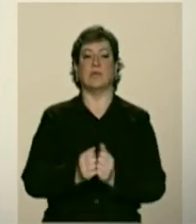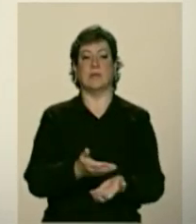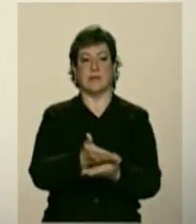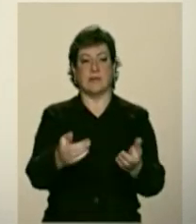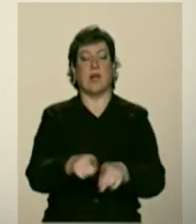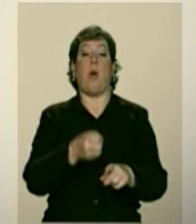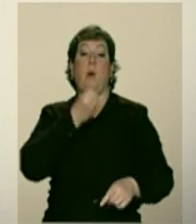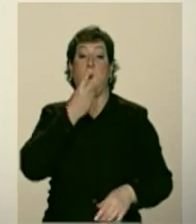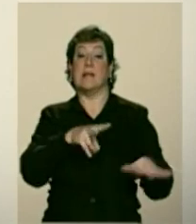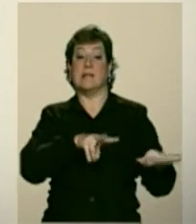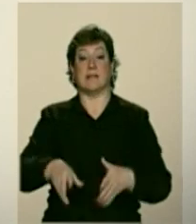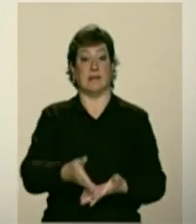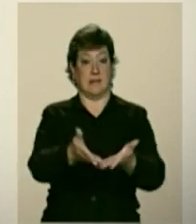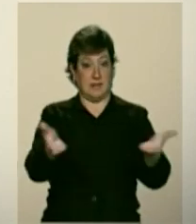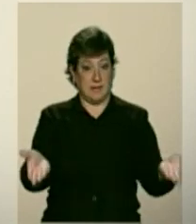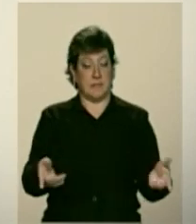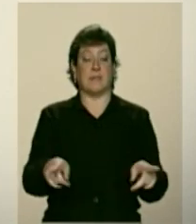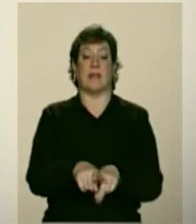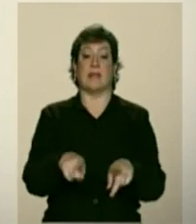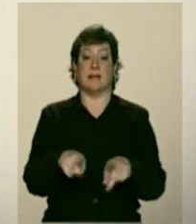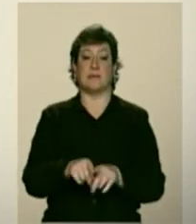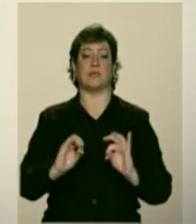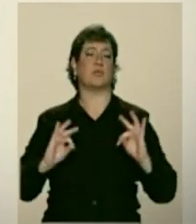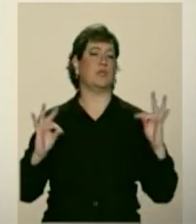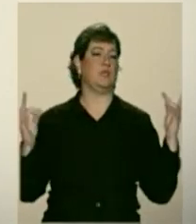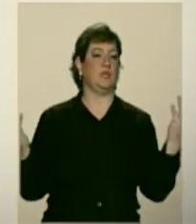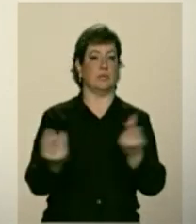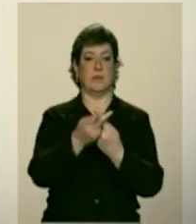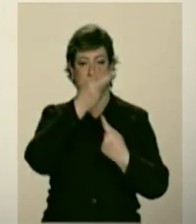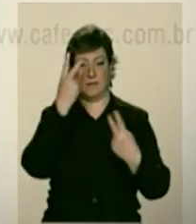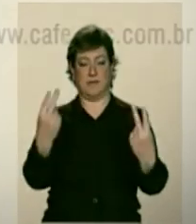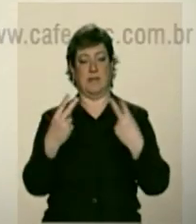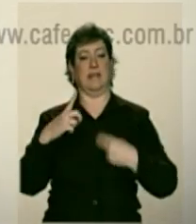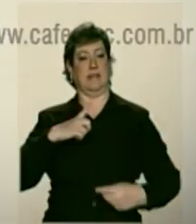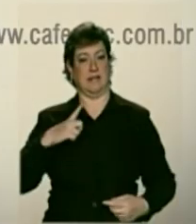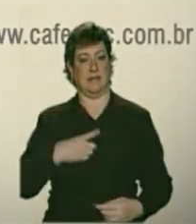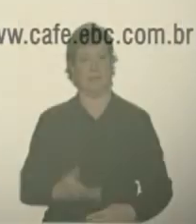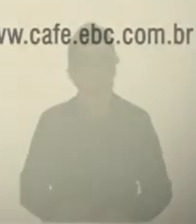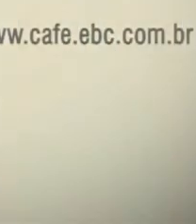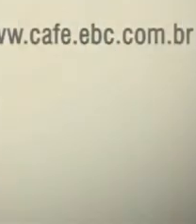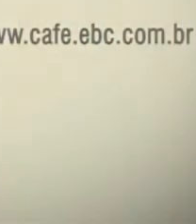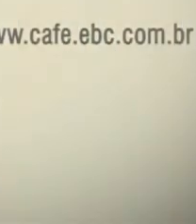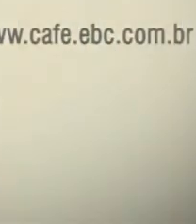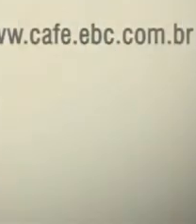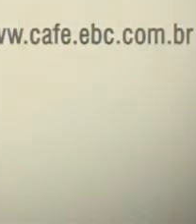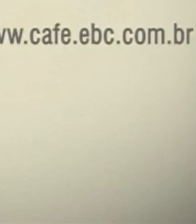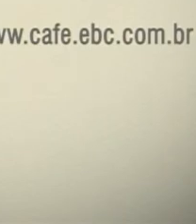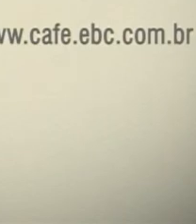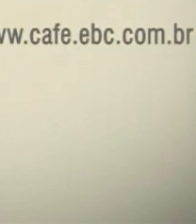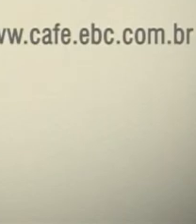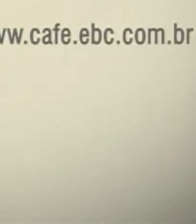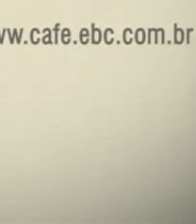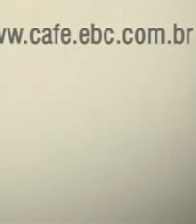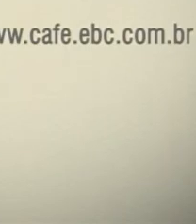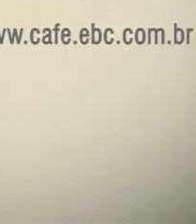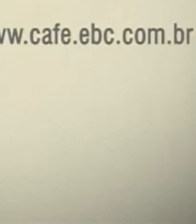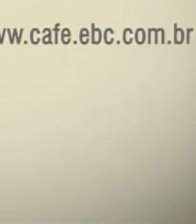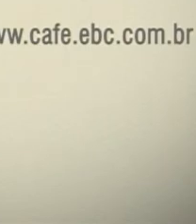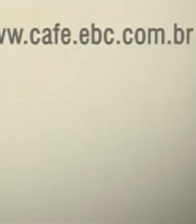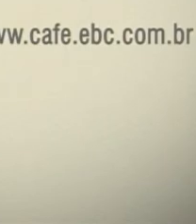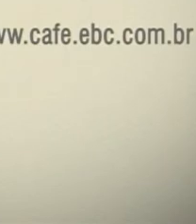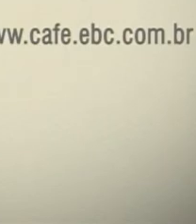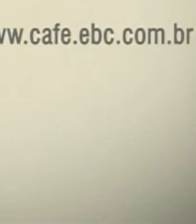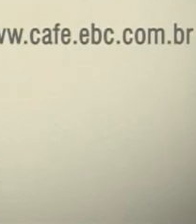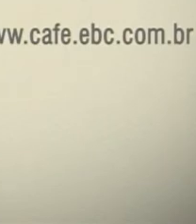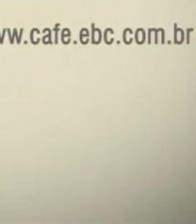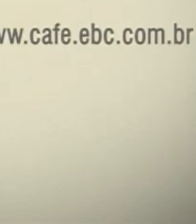Luciano, e uma ótima semana para você e para todos os nossos ouvintes. Você que nos ouve pode acessar esse programa na internet. O endereço